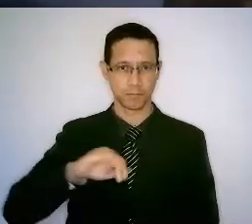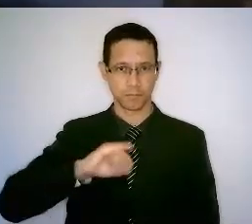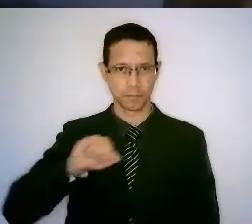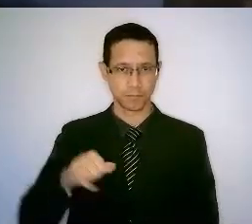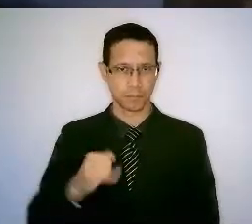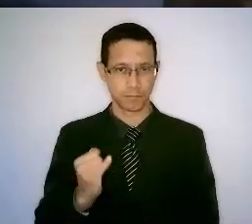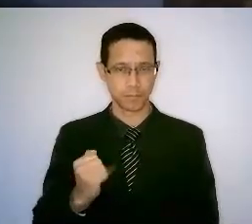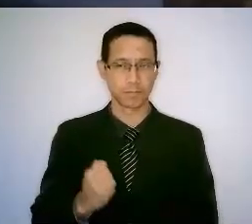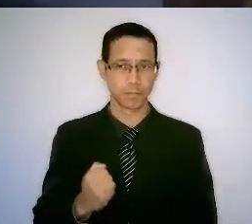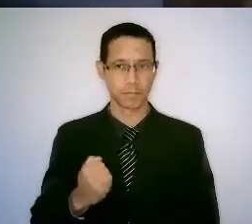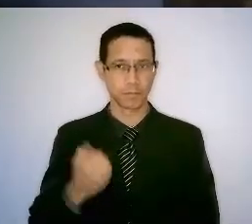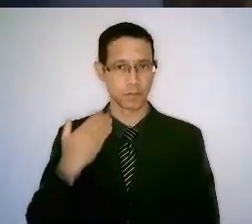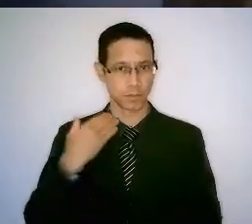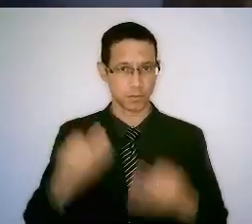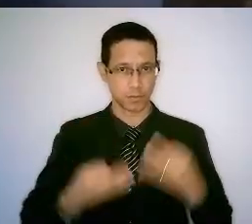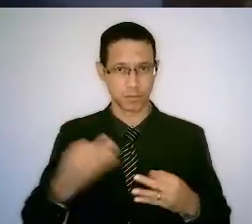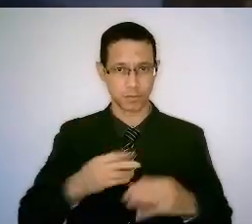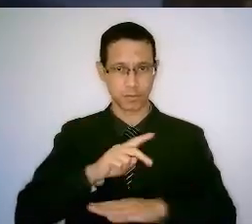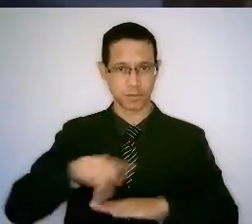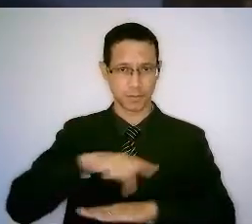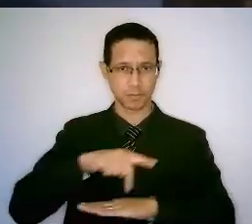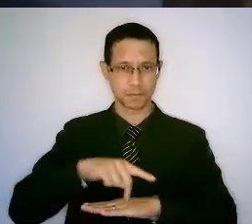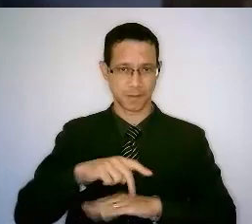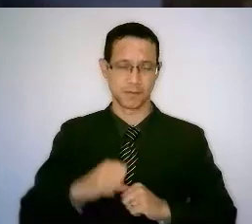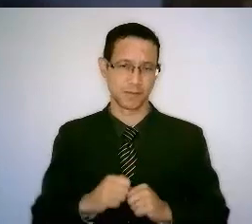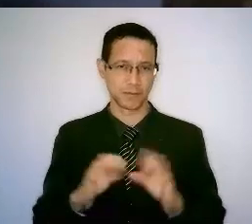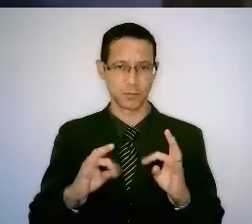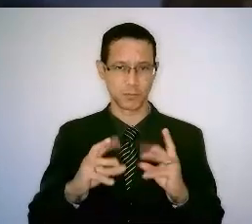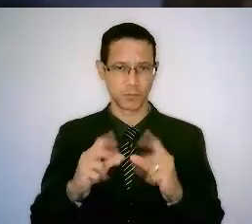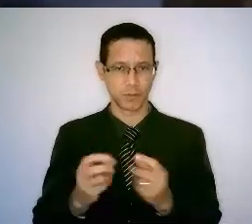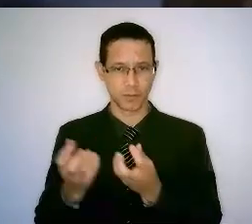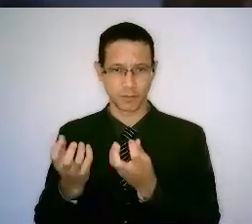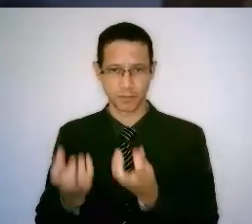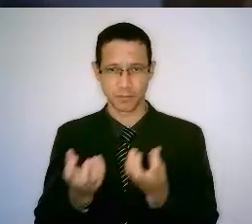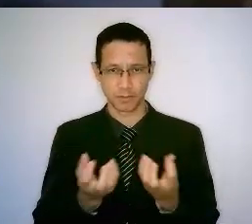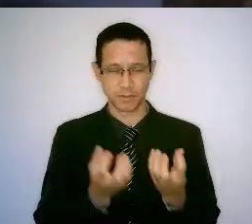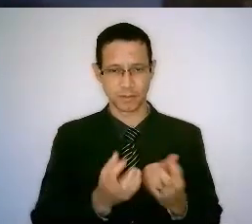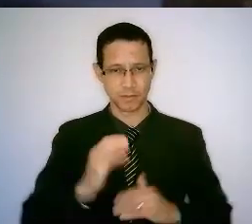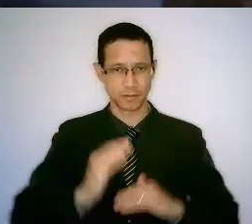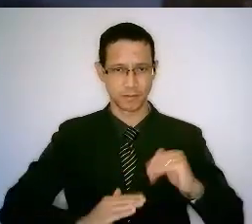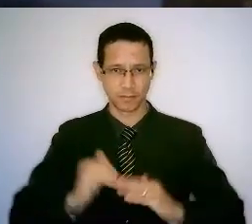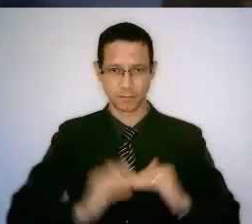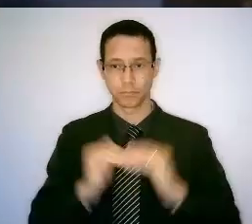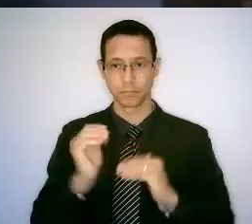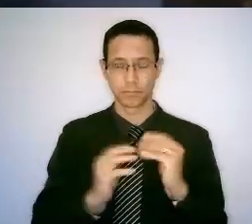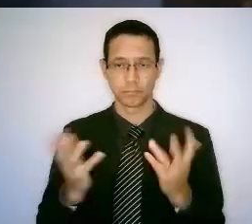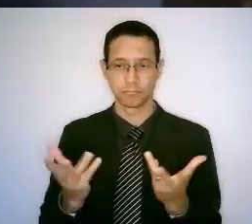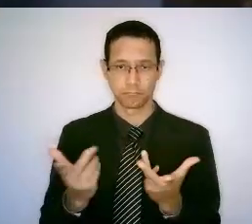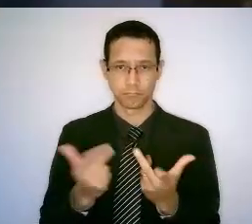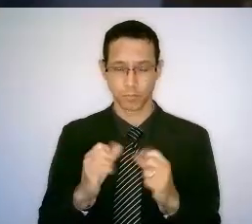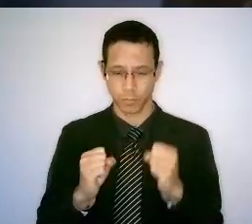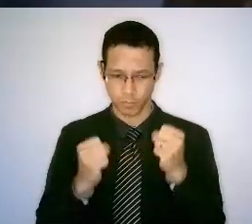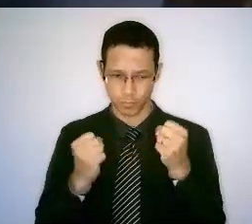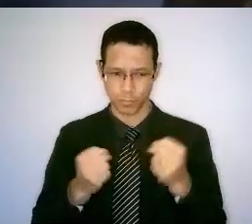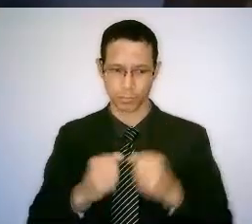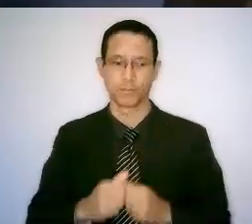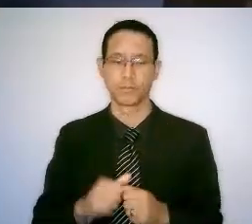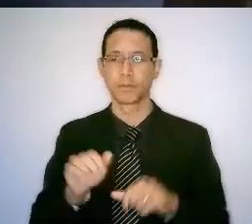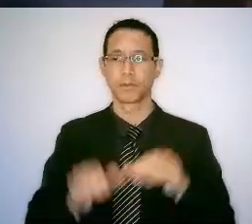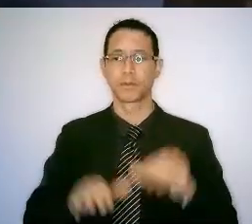tribunais do país. Todos tendem e querem fazer uma melhor prestação jurisdicional. Às vezes,